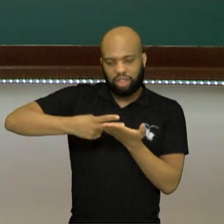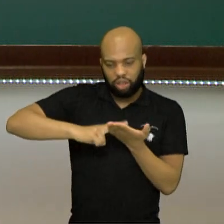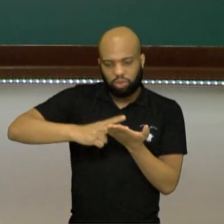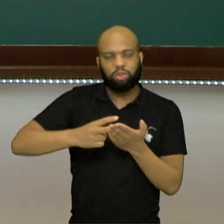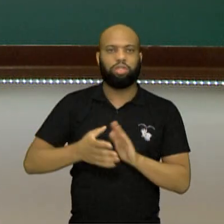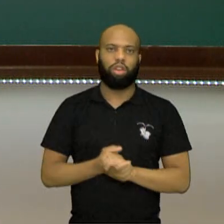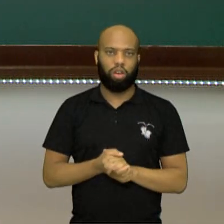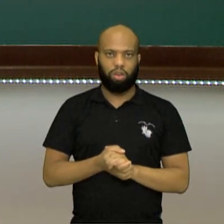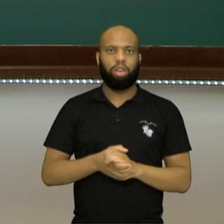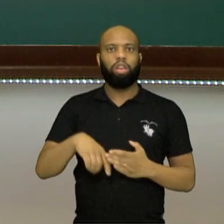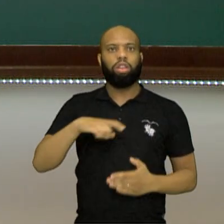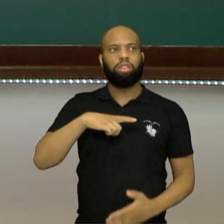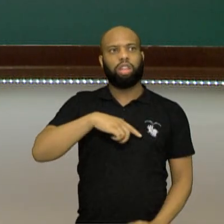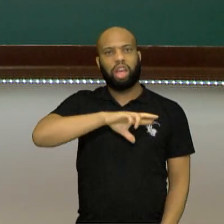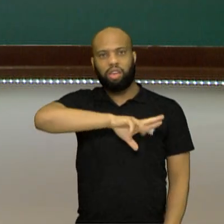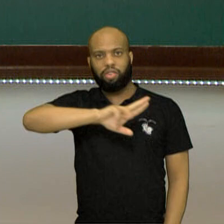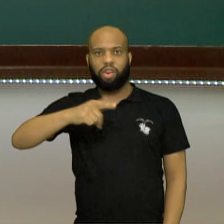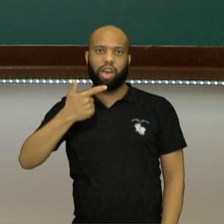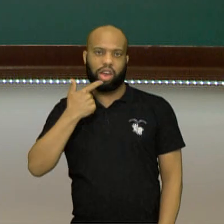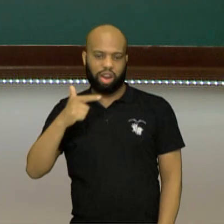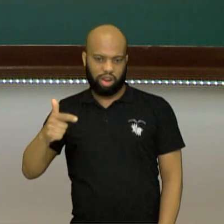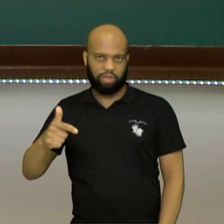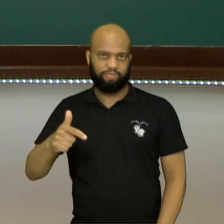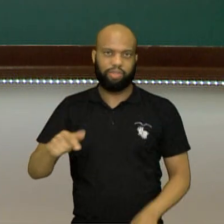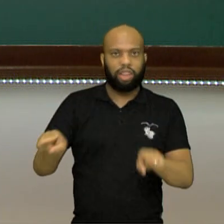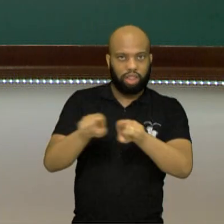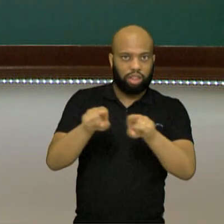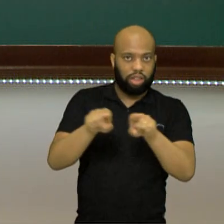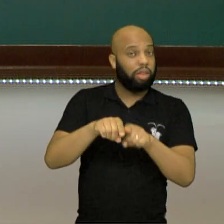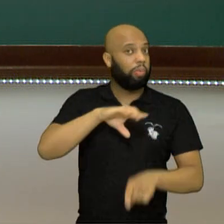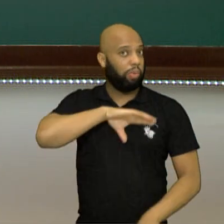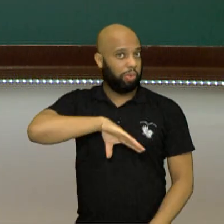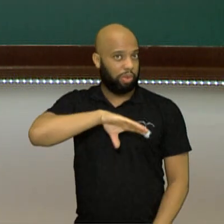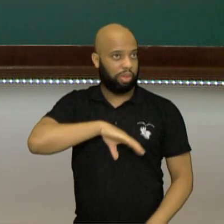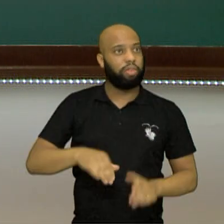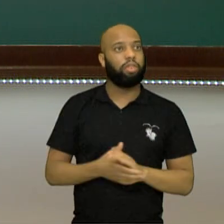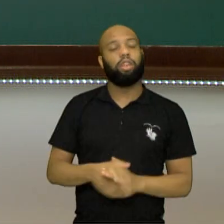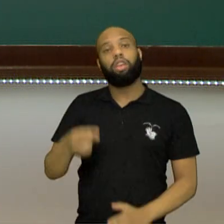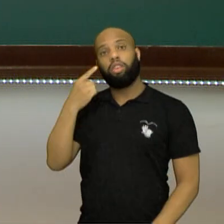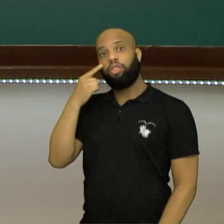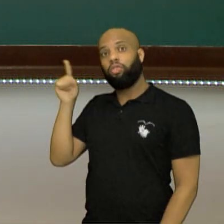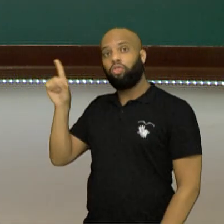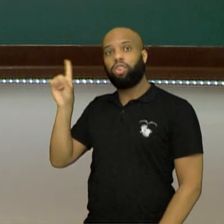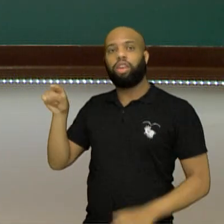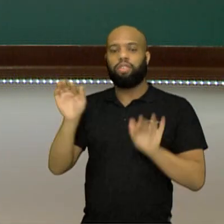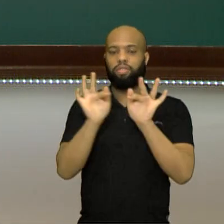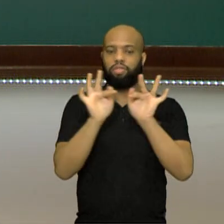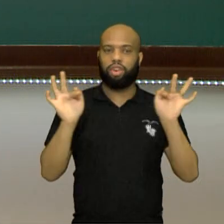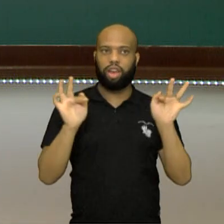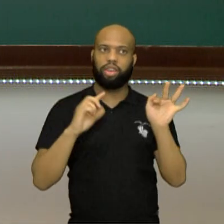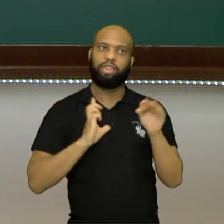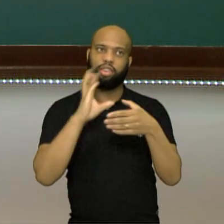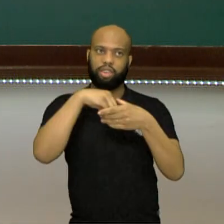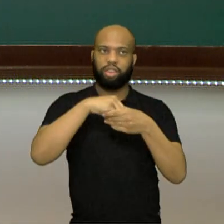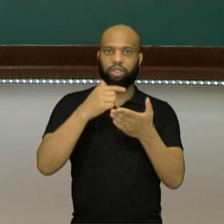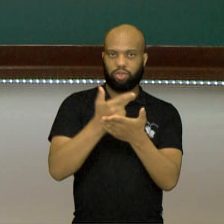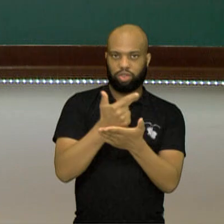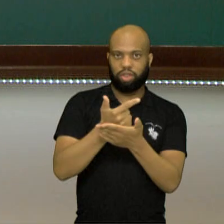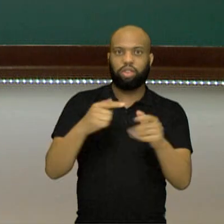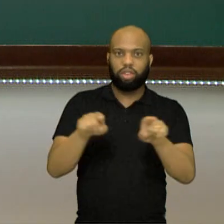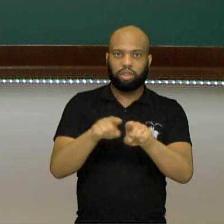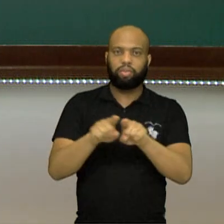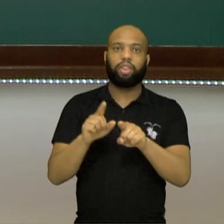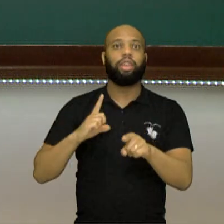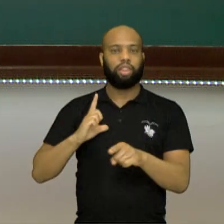para tantas outras línguas, assim como a língua portuguesa. E aqui está uma frase que faz parte do livro e faz parte